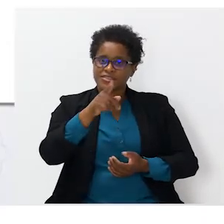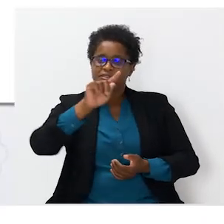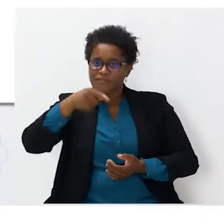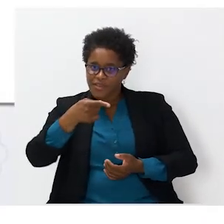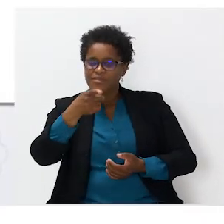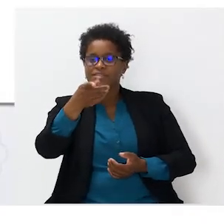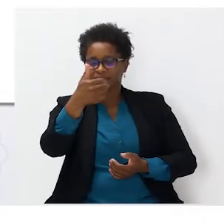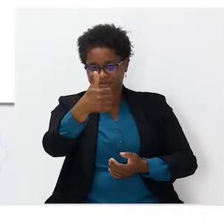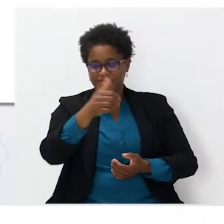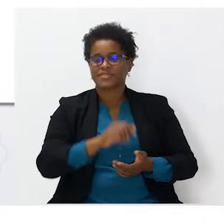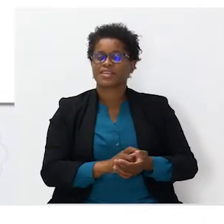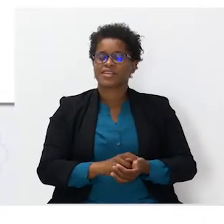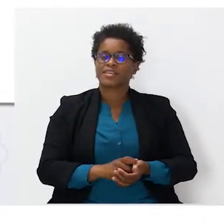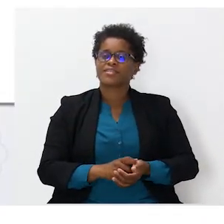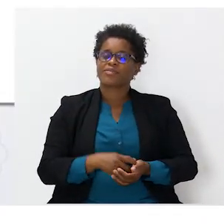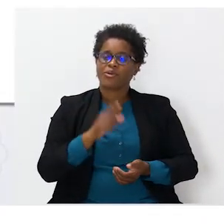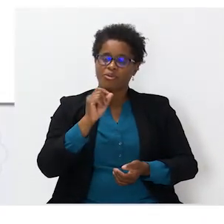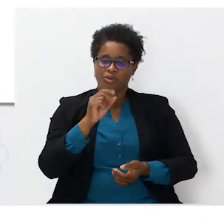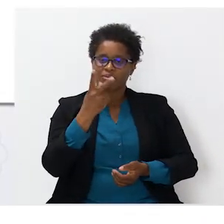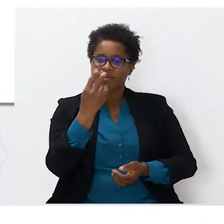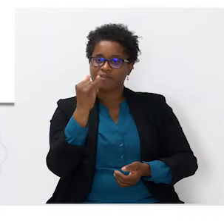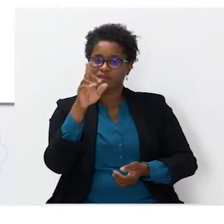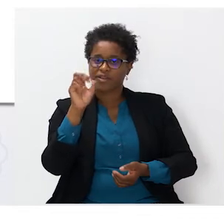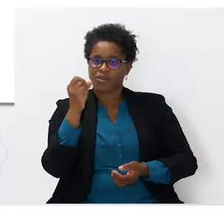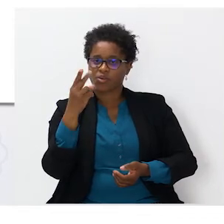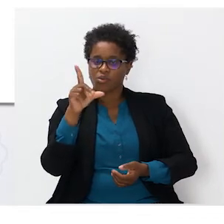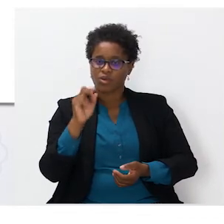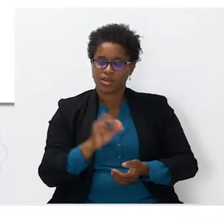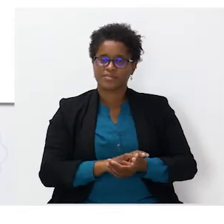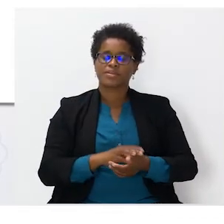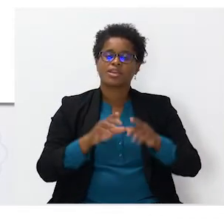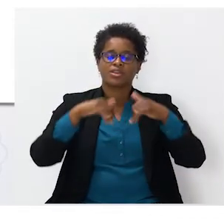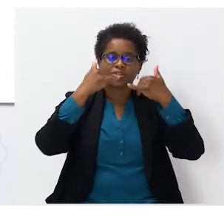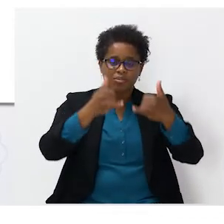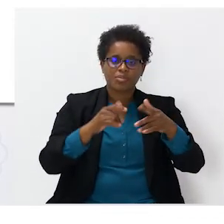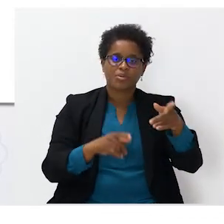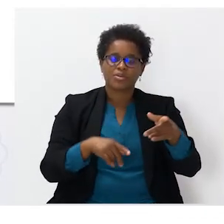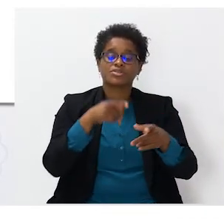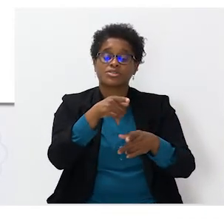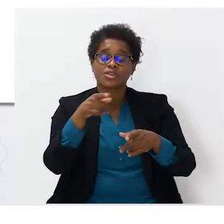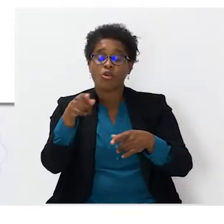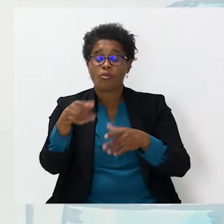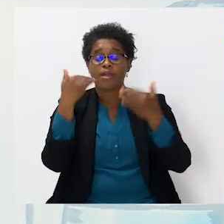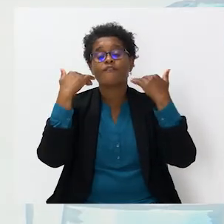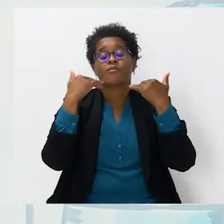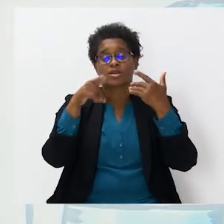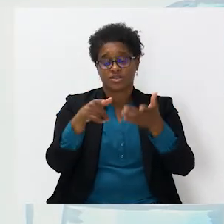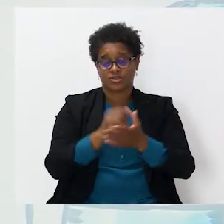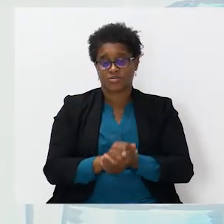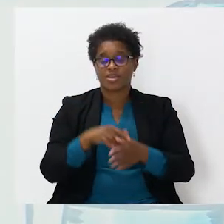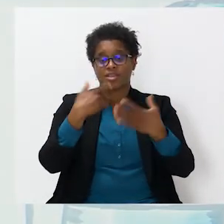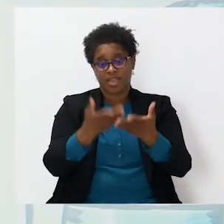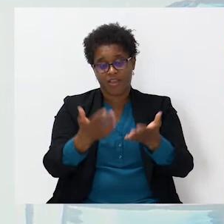Este, claro, a vírgula. Muito bem. E depois, indica uma informação, dá-nos